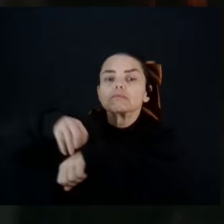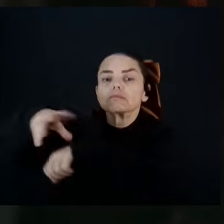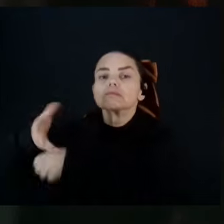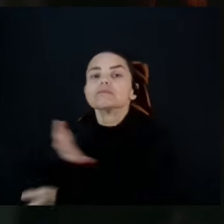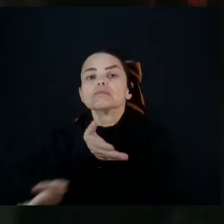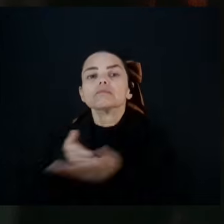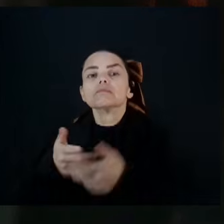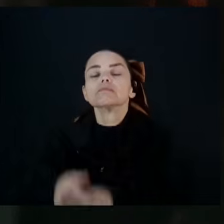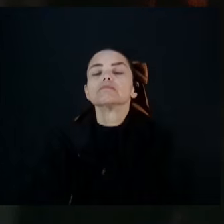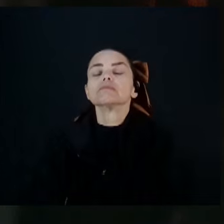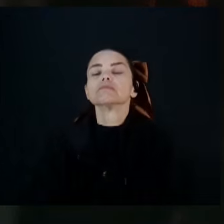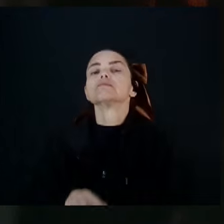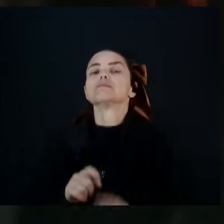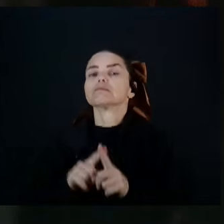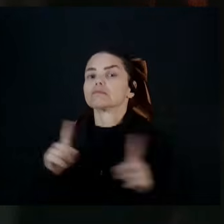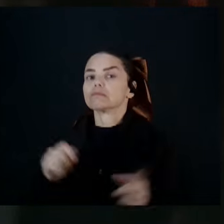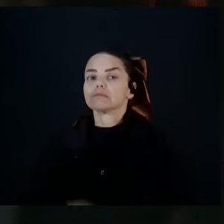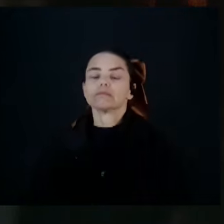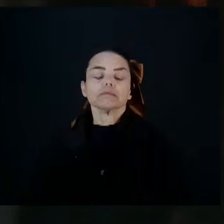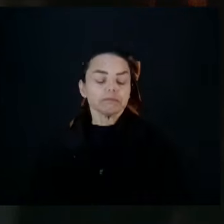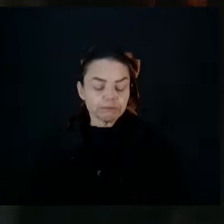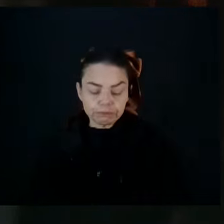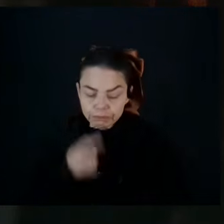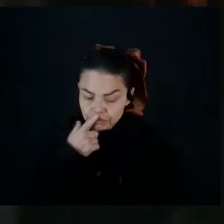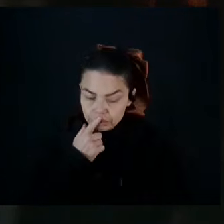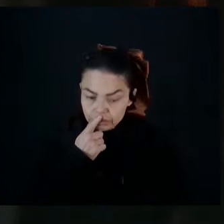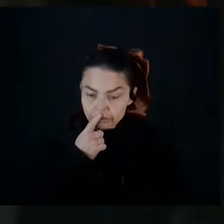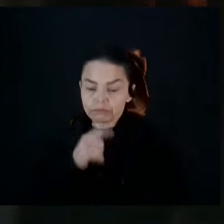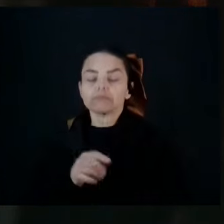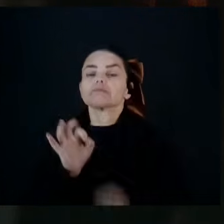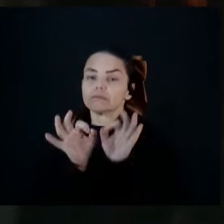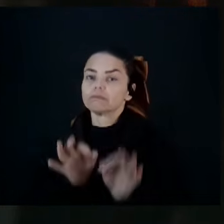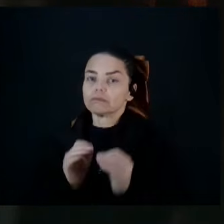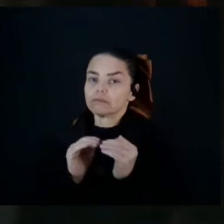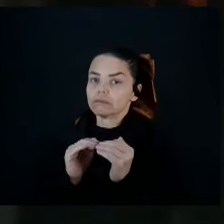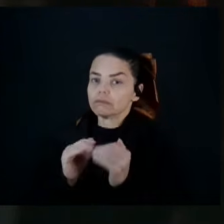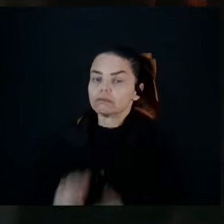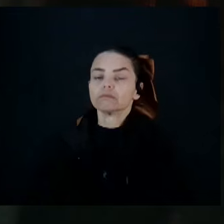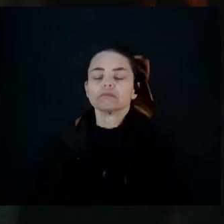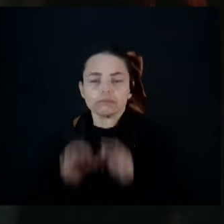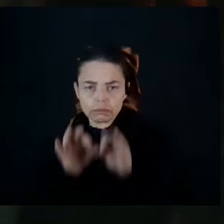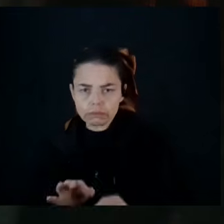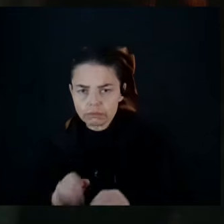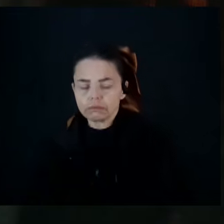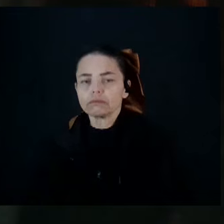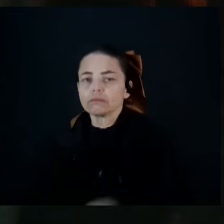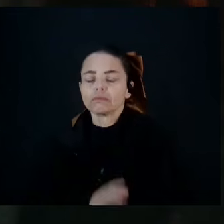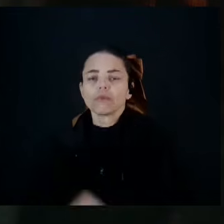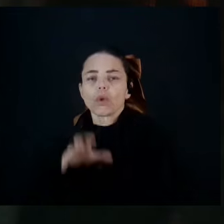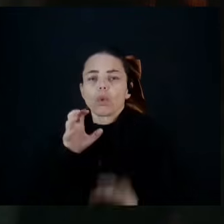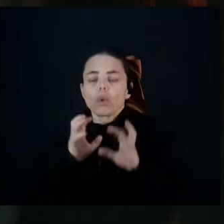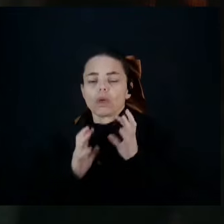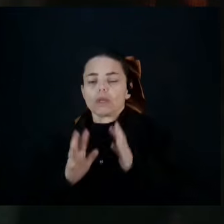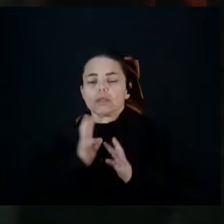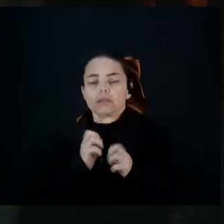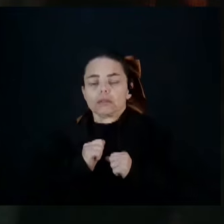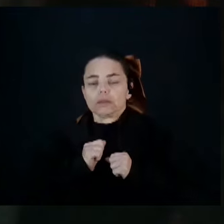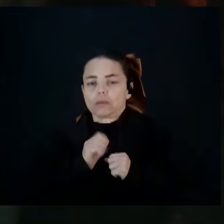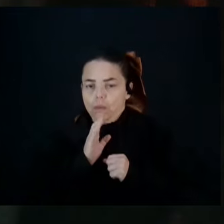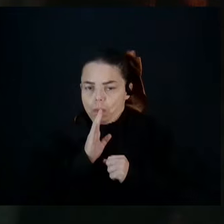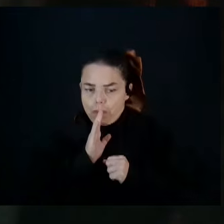que mais certo, correto fazer? É você se calar ou